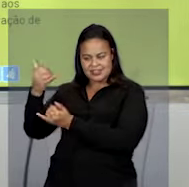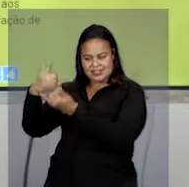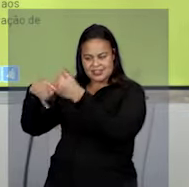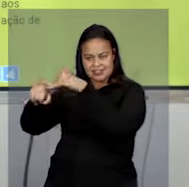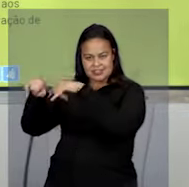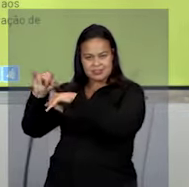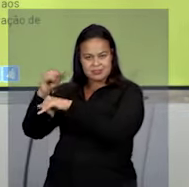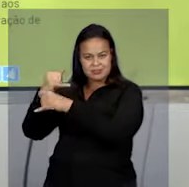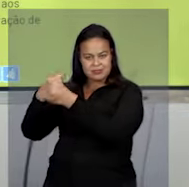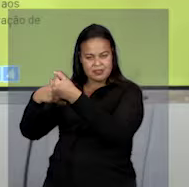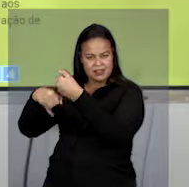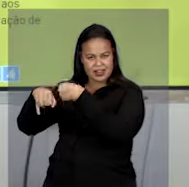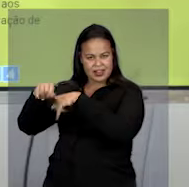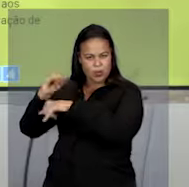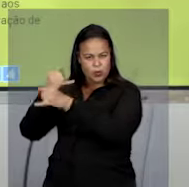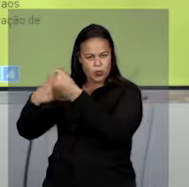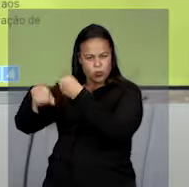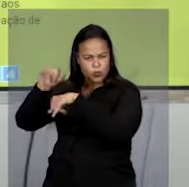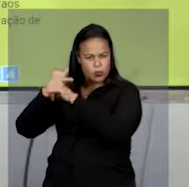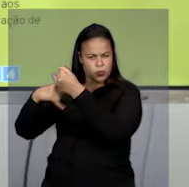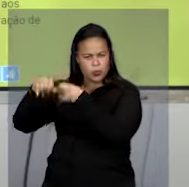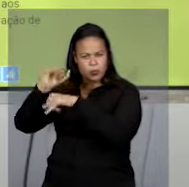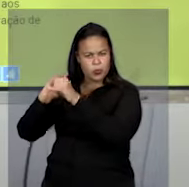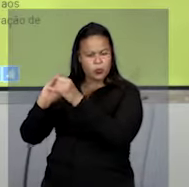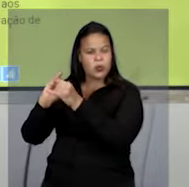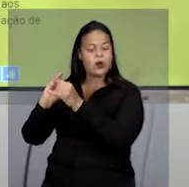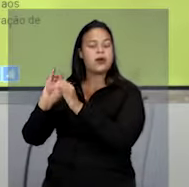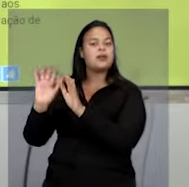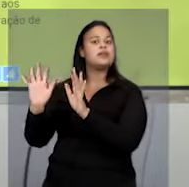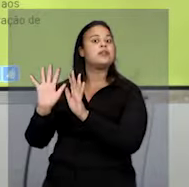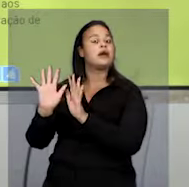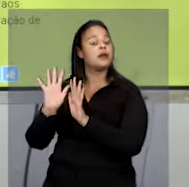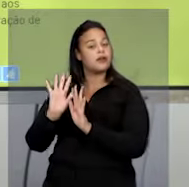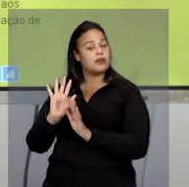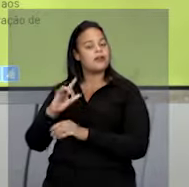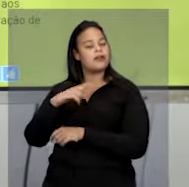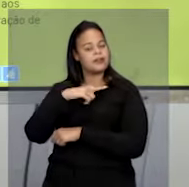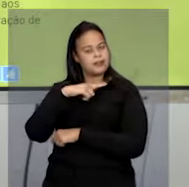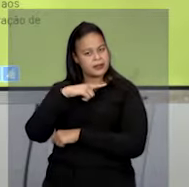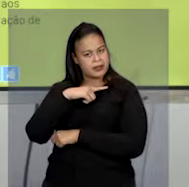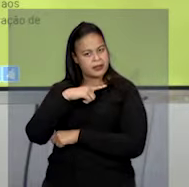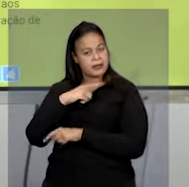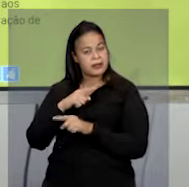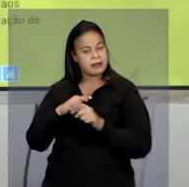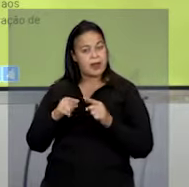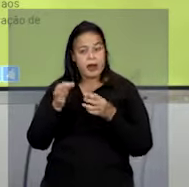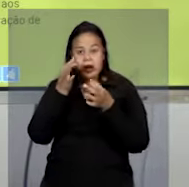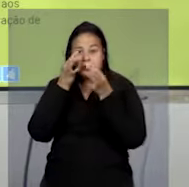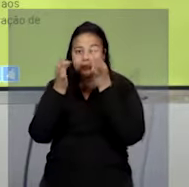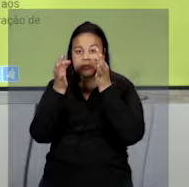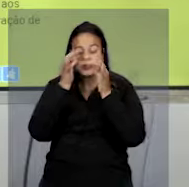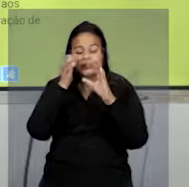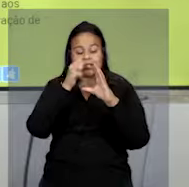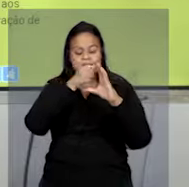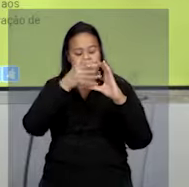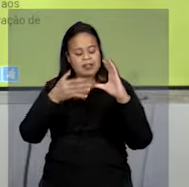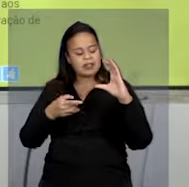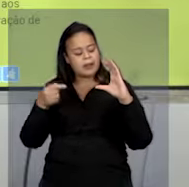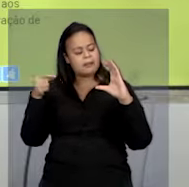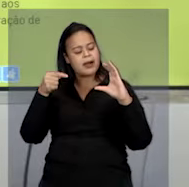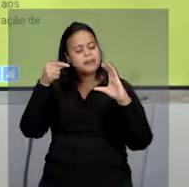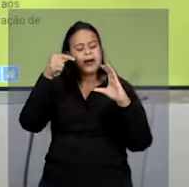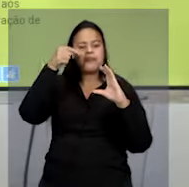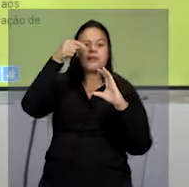assim, né? Não que eles não tenham reatividade, tá? E observando essa característica dos gases